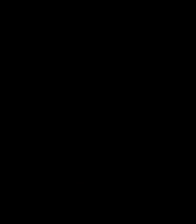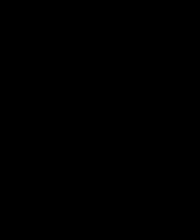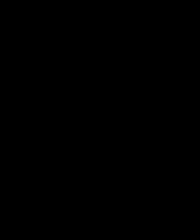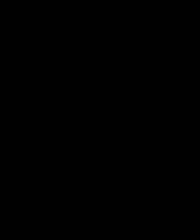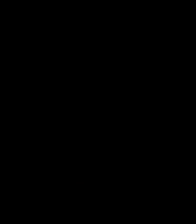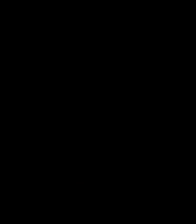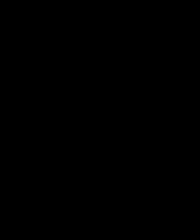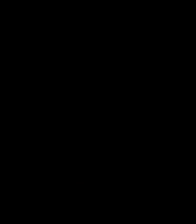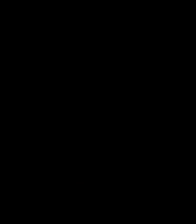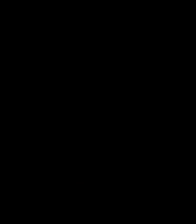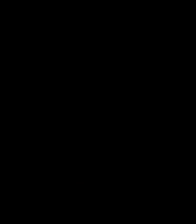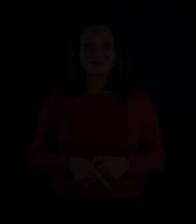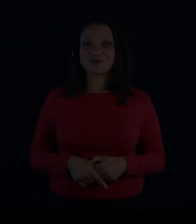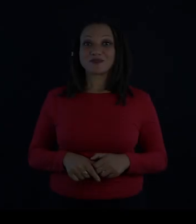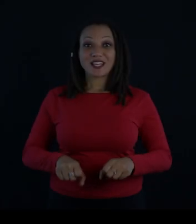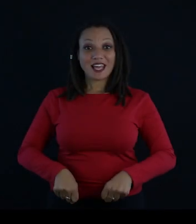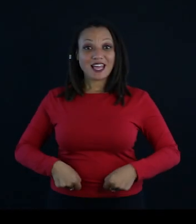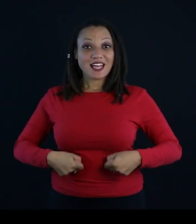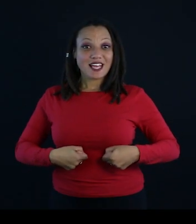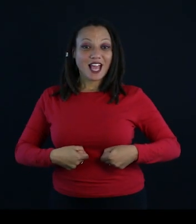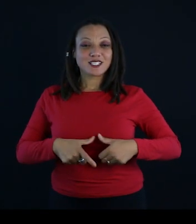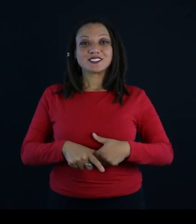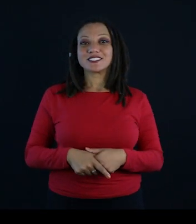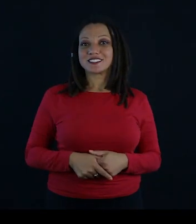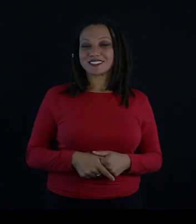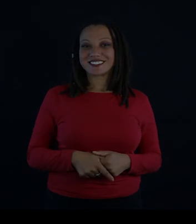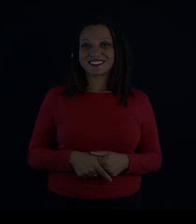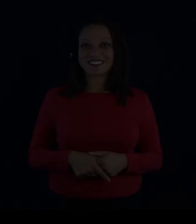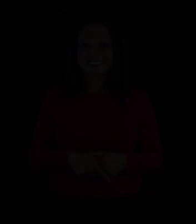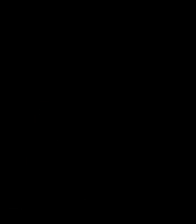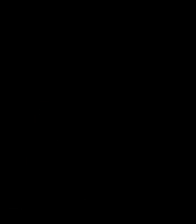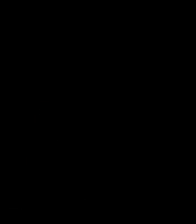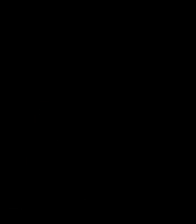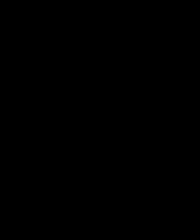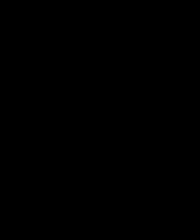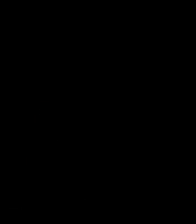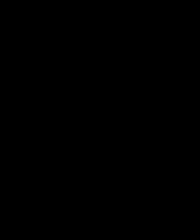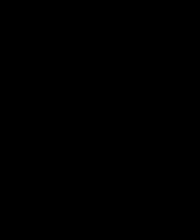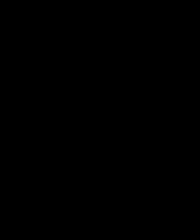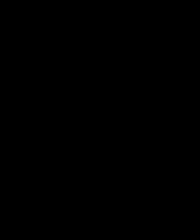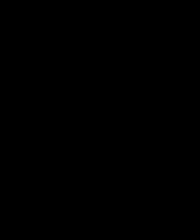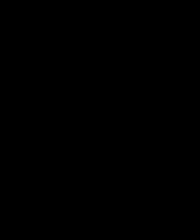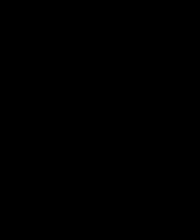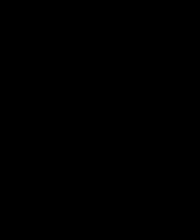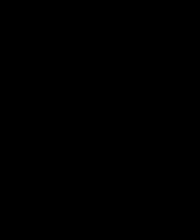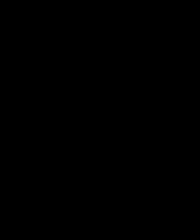Faz a barriga, ó, a calça dele, bermuda, no caso.